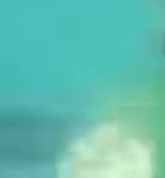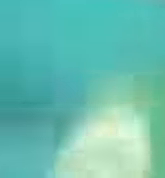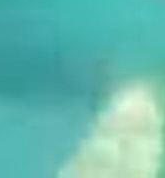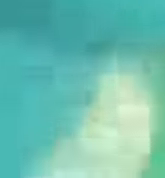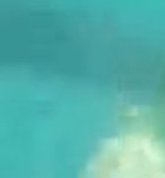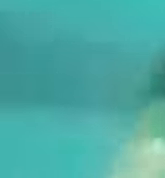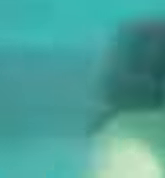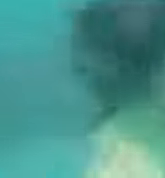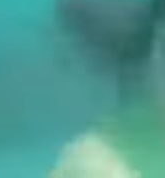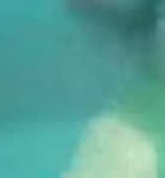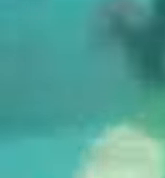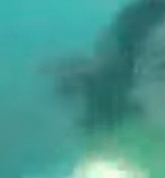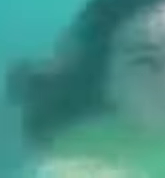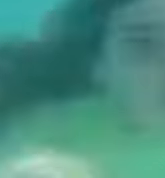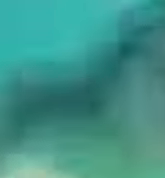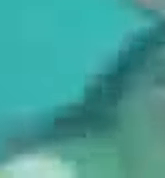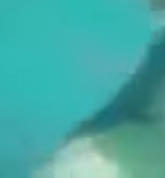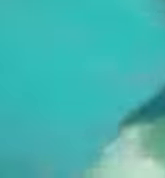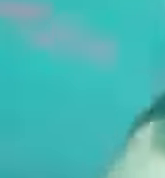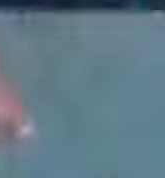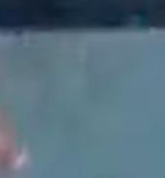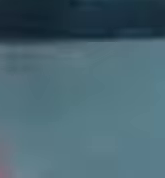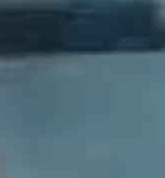ótimos preços.